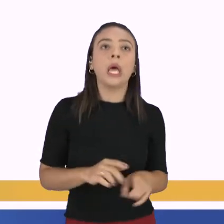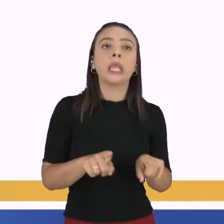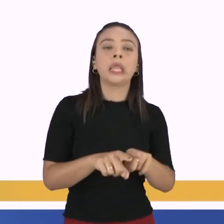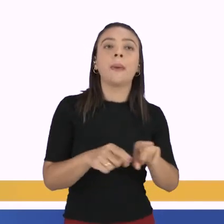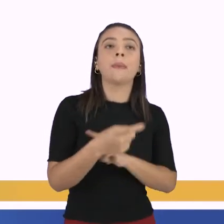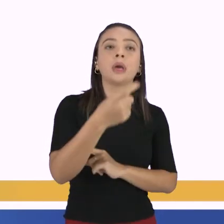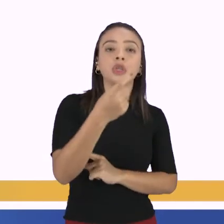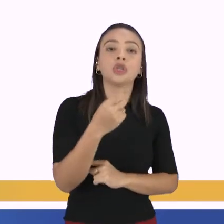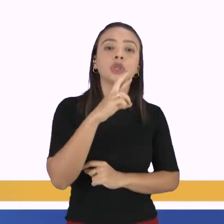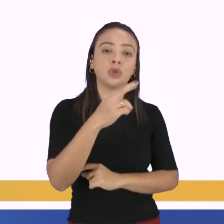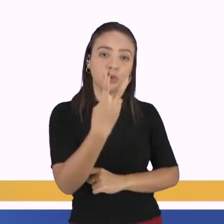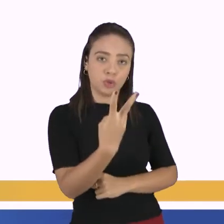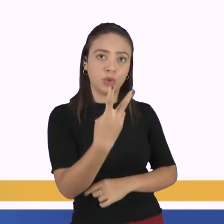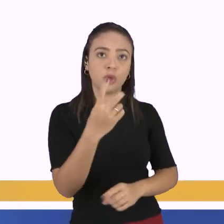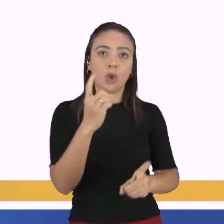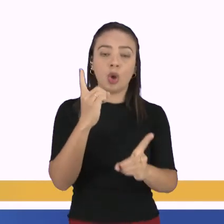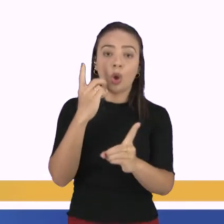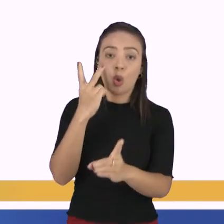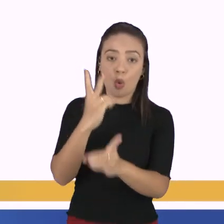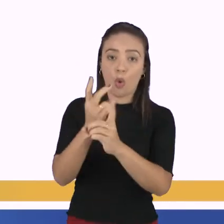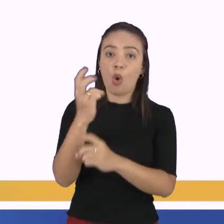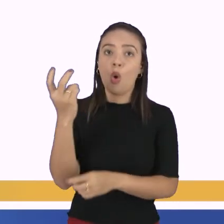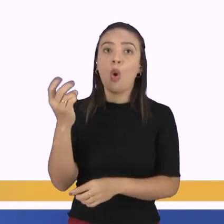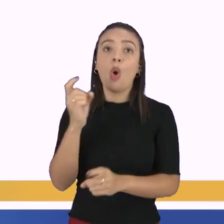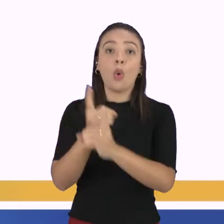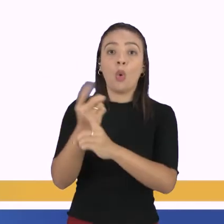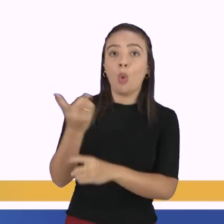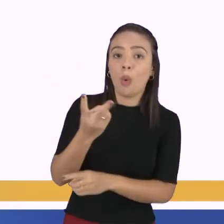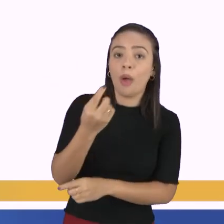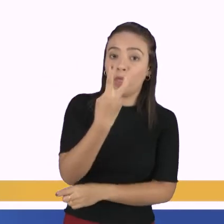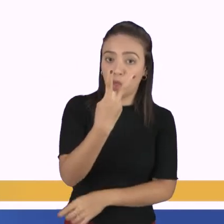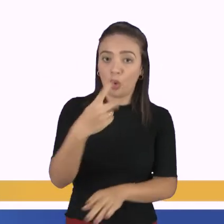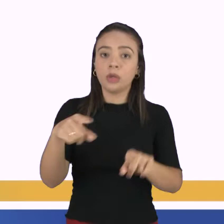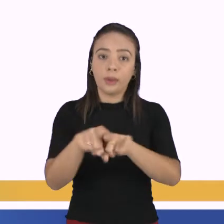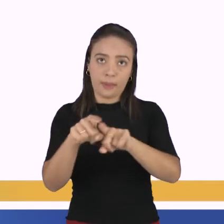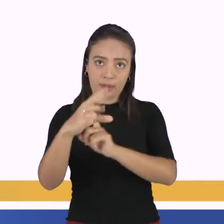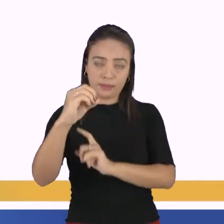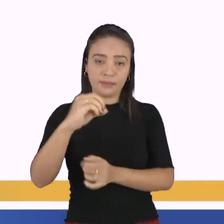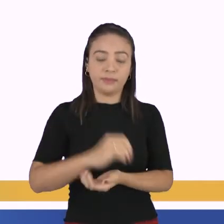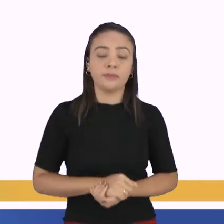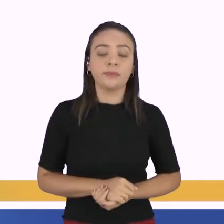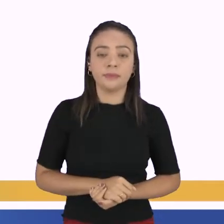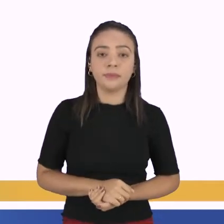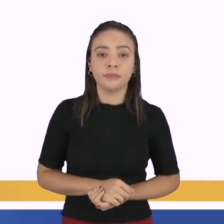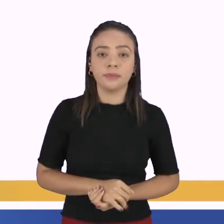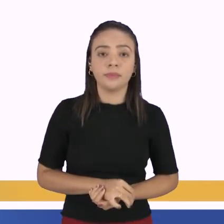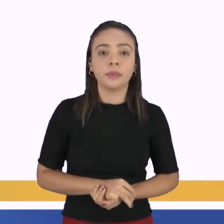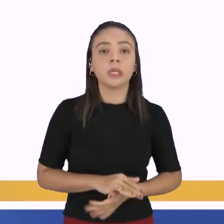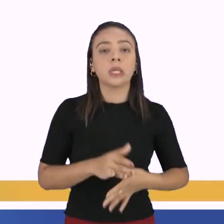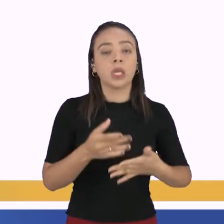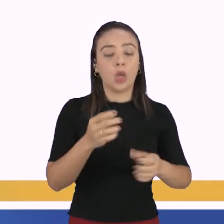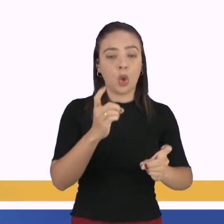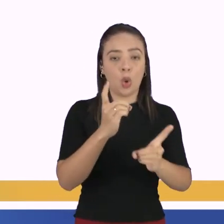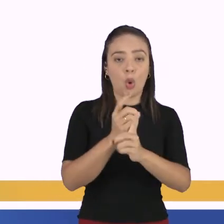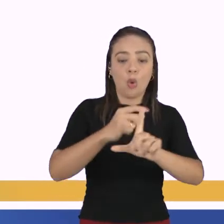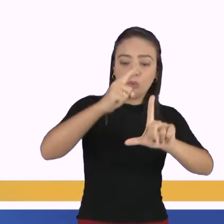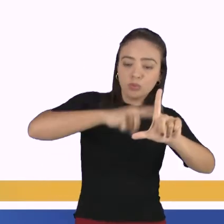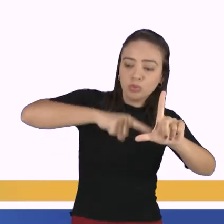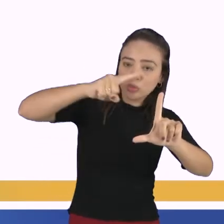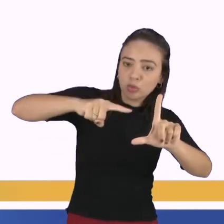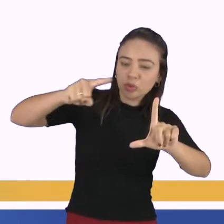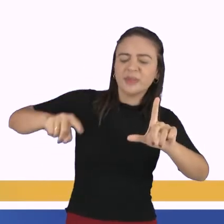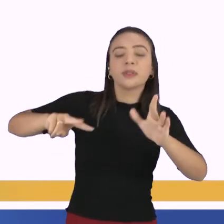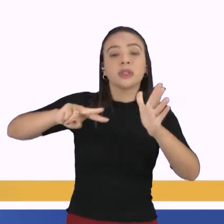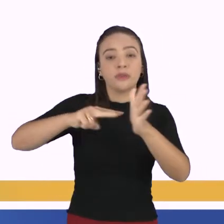0. Então, esses 5 pontos aí, gente, no plano cartesiano, eles estão sobre a curva que representam o gráfico